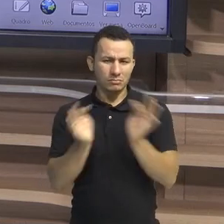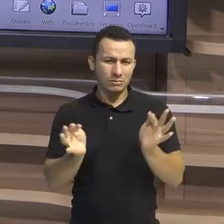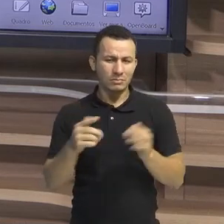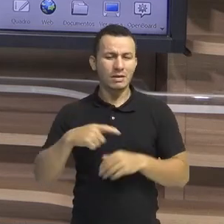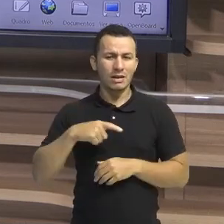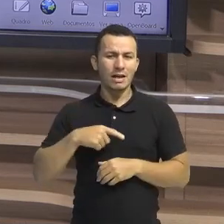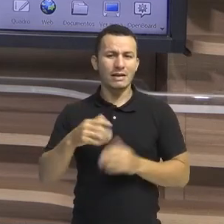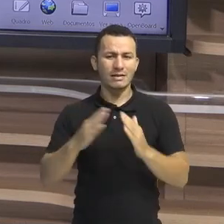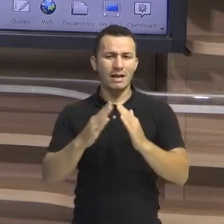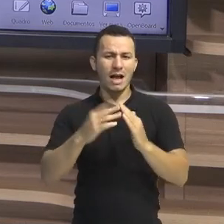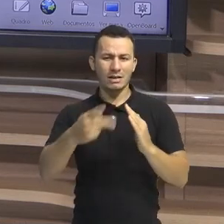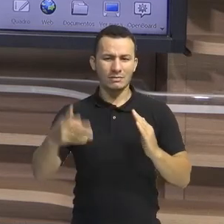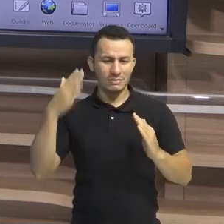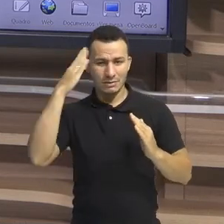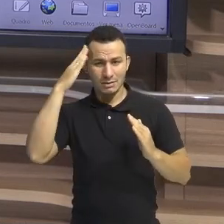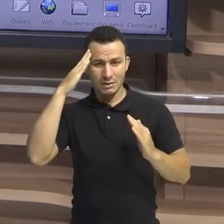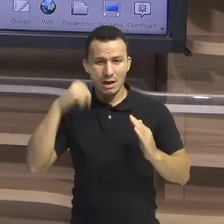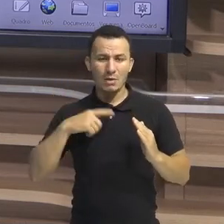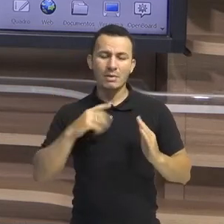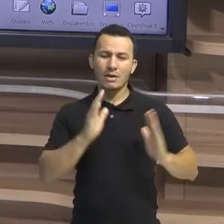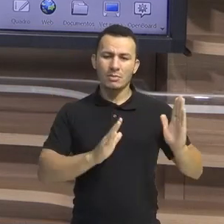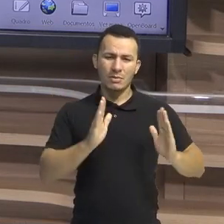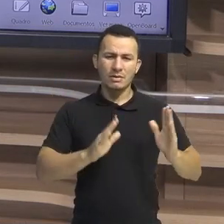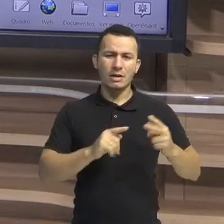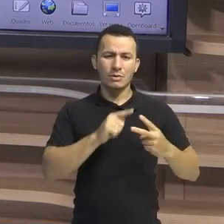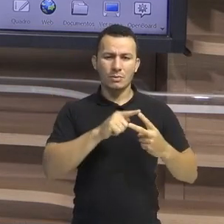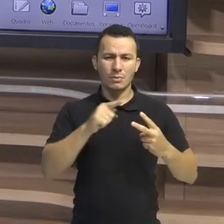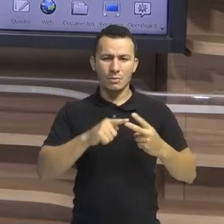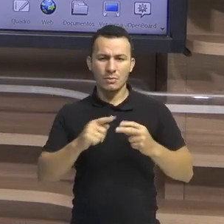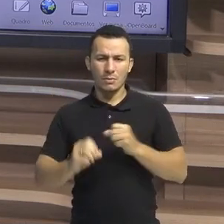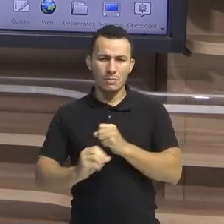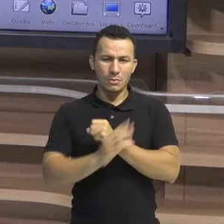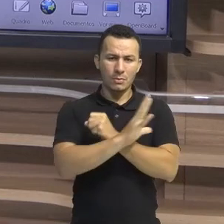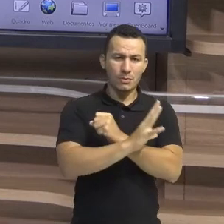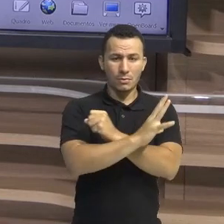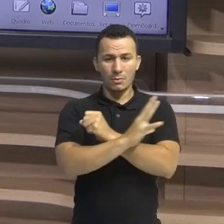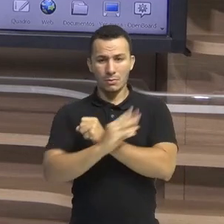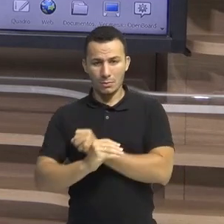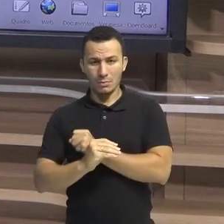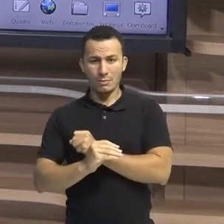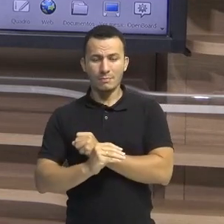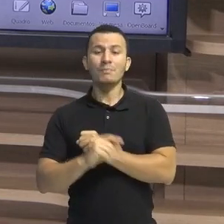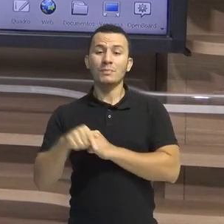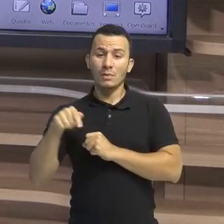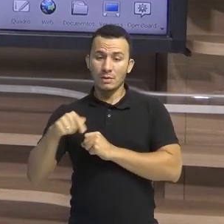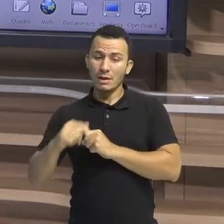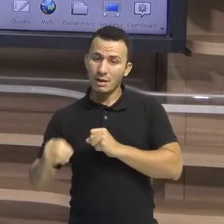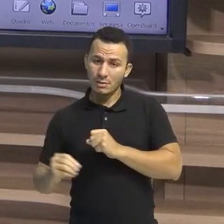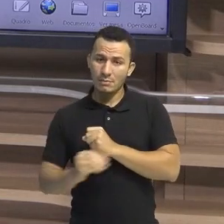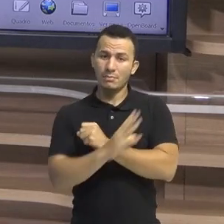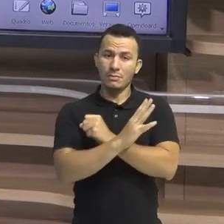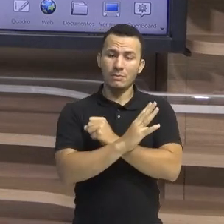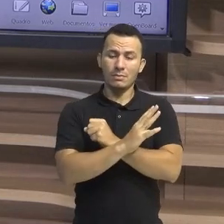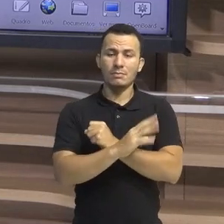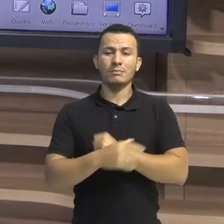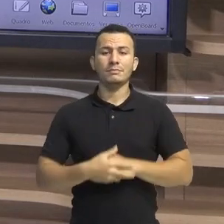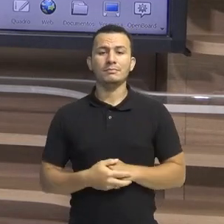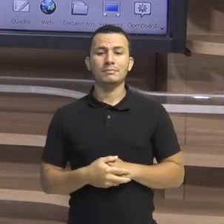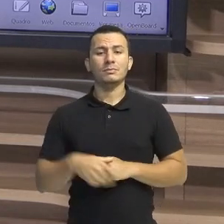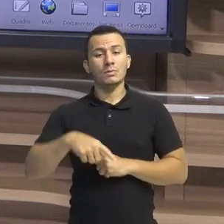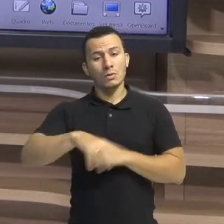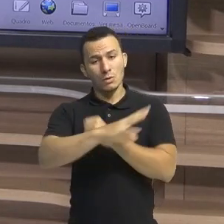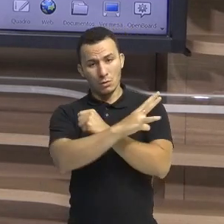em casa, processo isotérmico, processo endotérmico. Essa analogia foi um processo endotérmico. Os